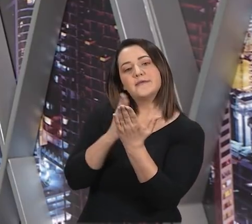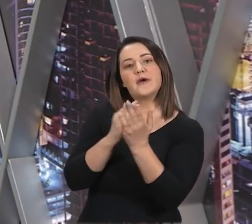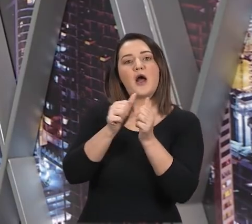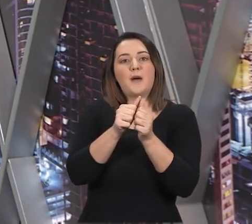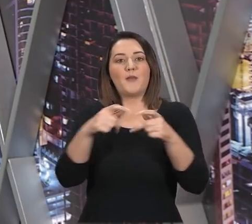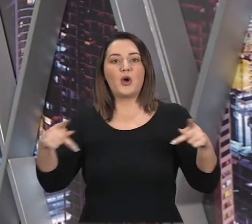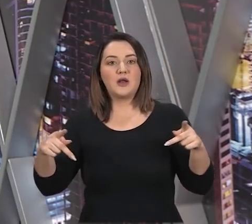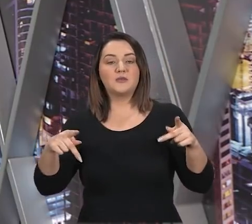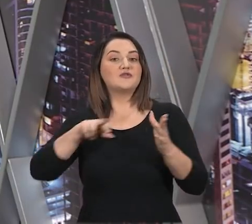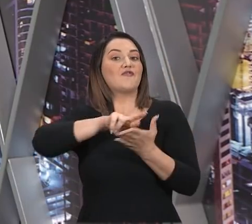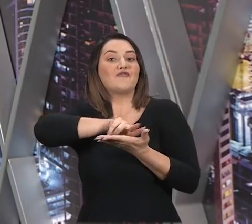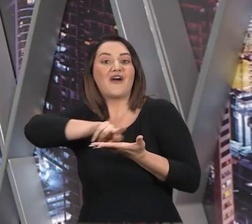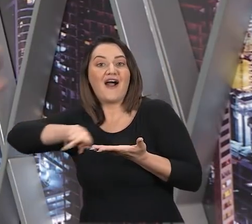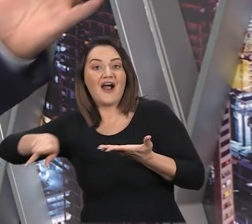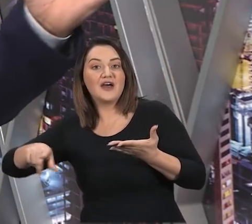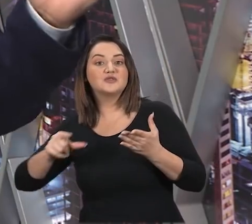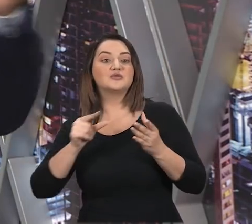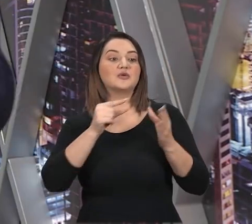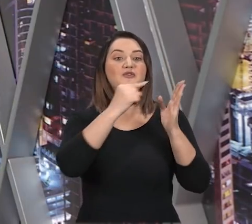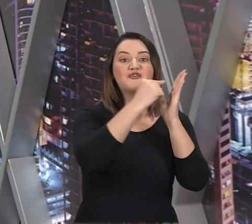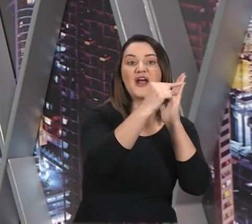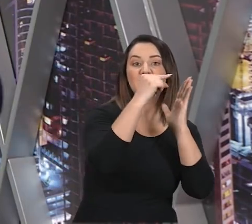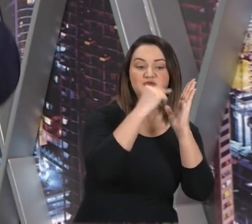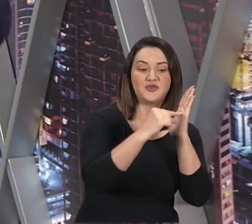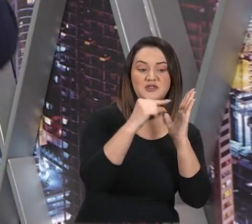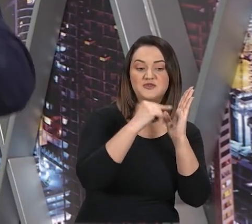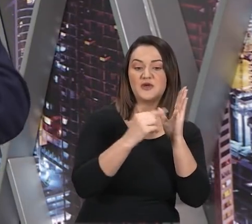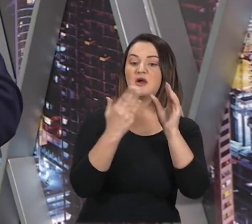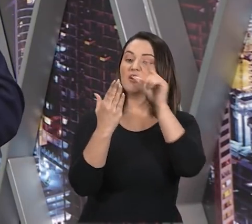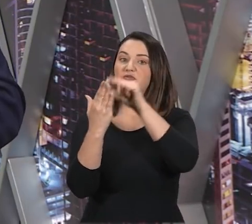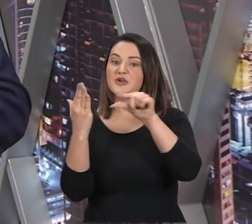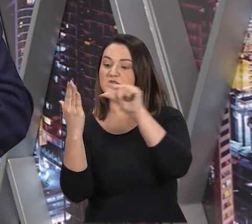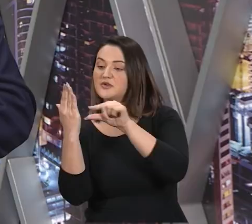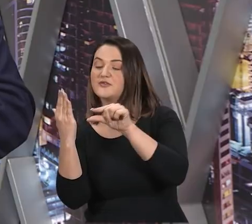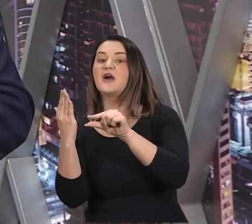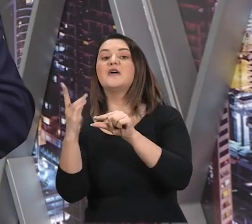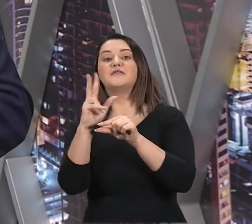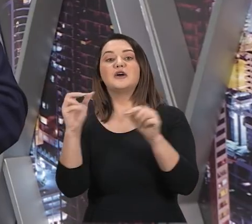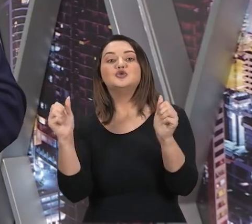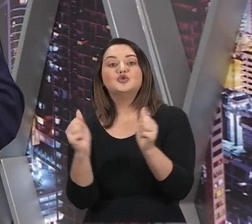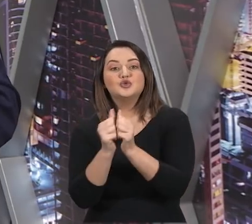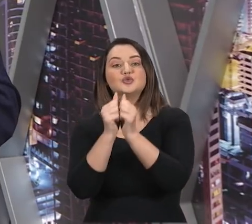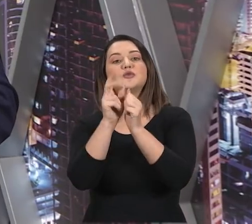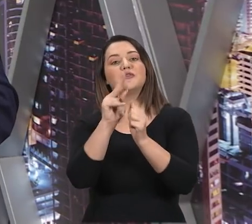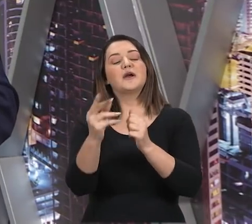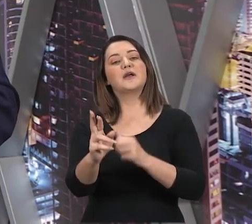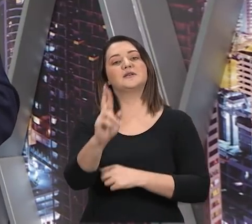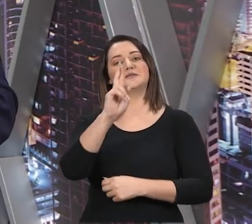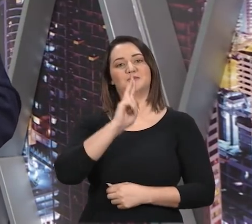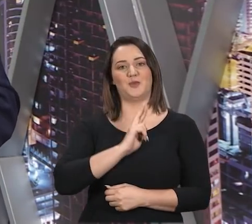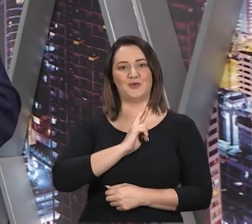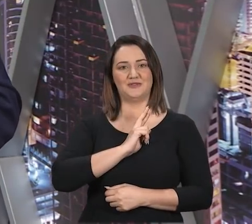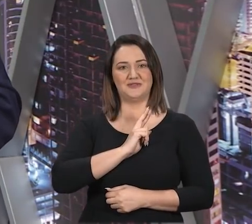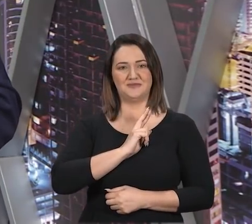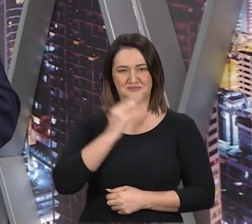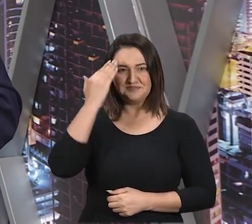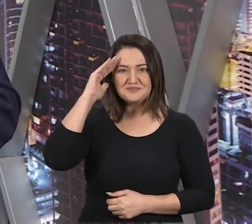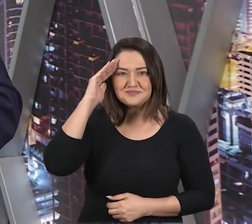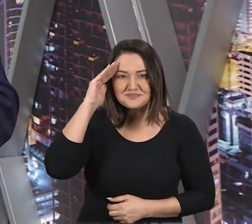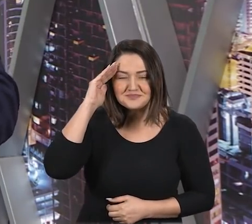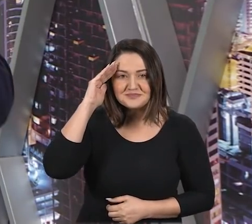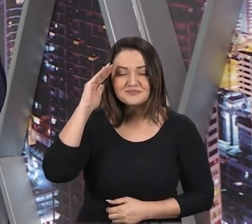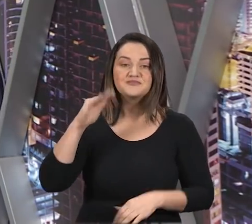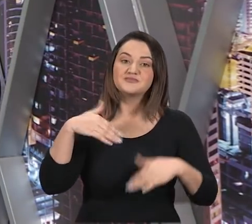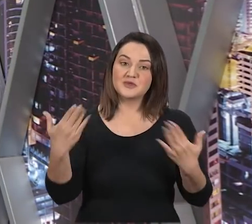vários versos em lugares diferentes que juntos responderão às suas dúvidas, às suas perguntas. Entendeu? Tá